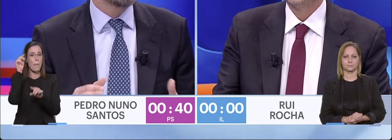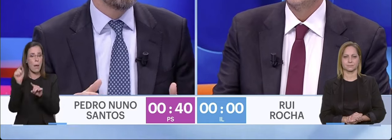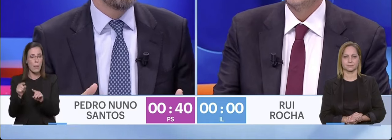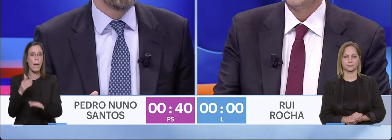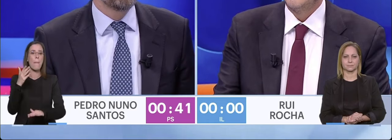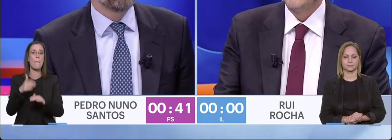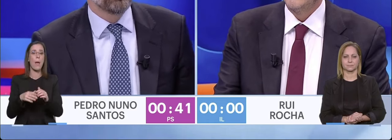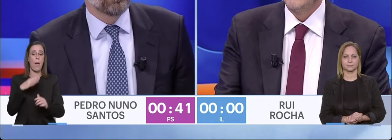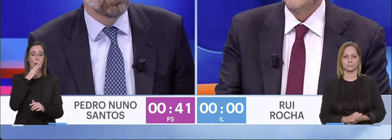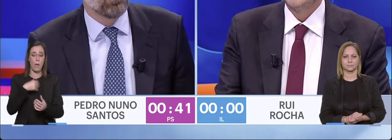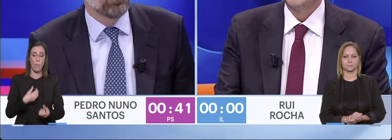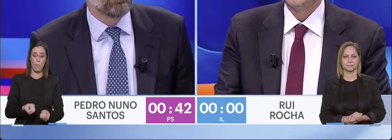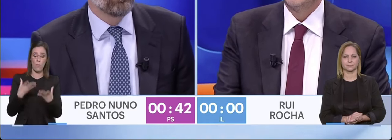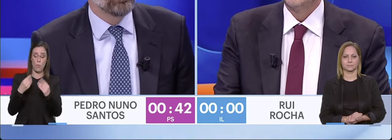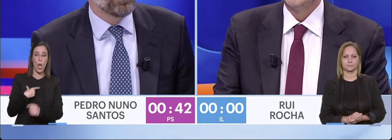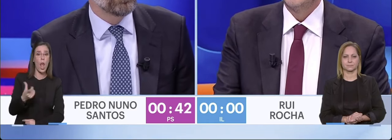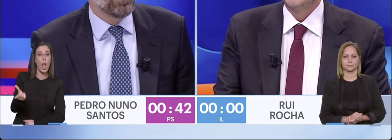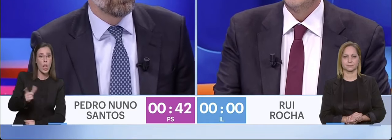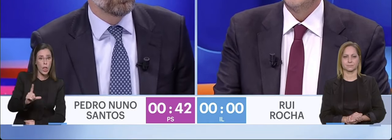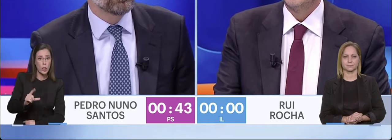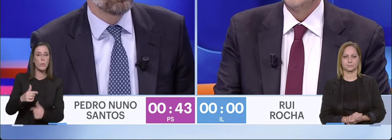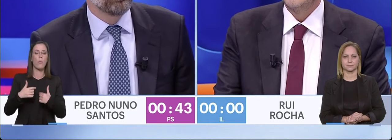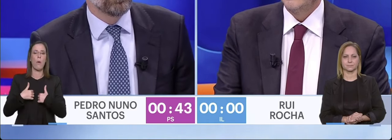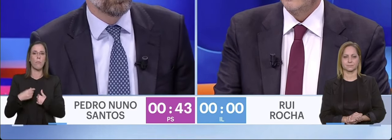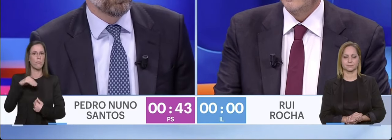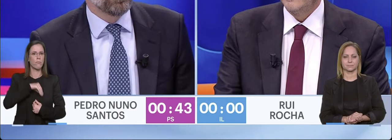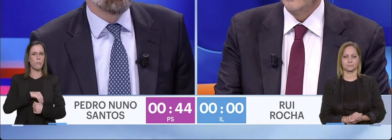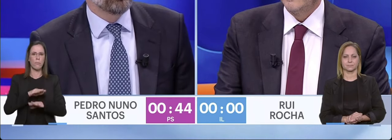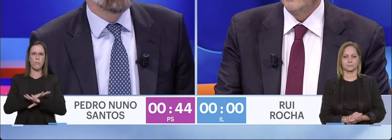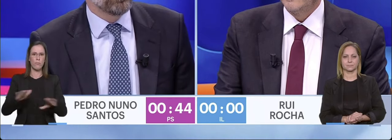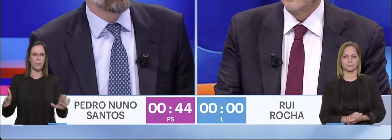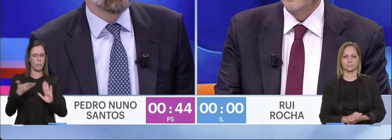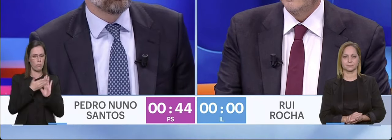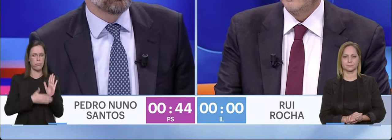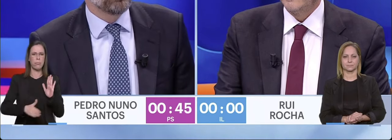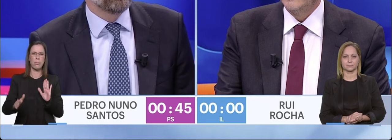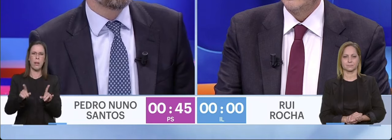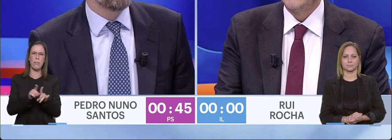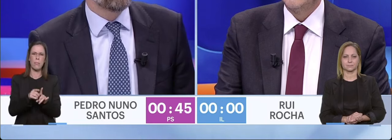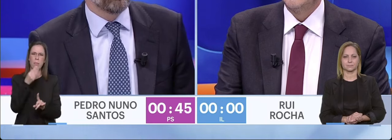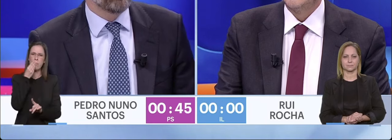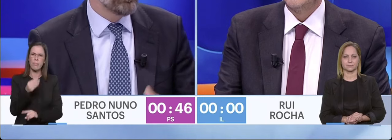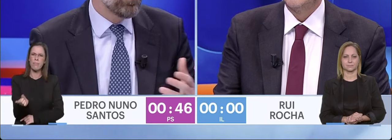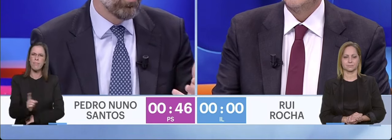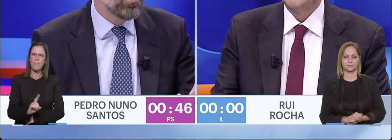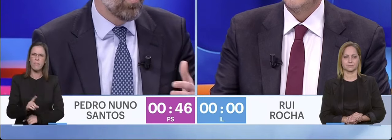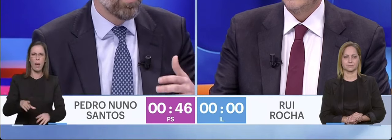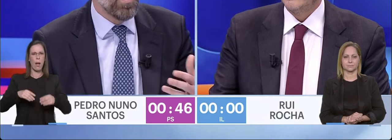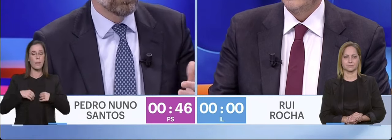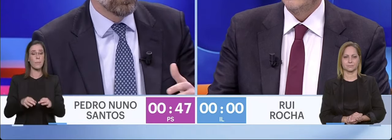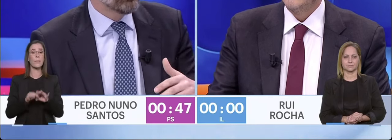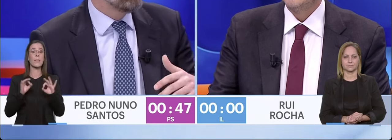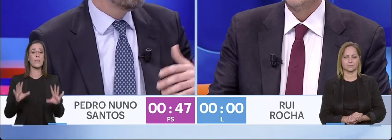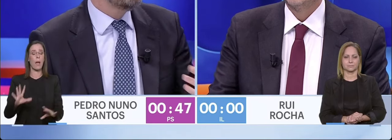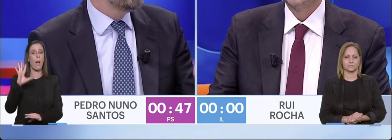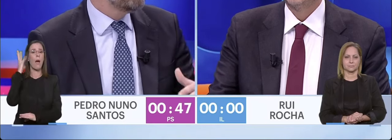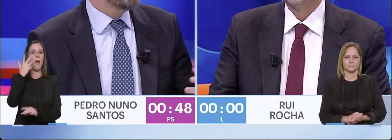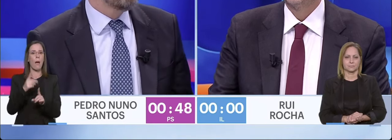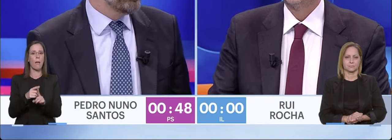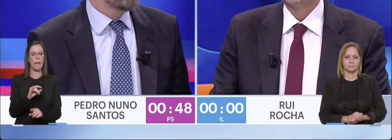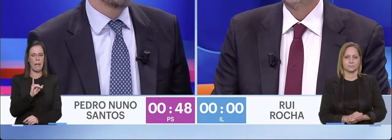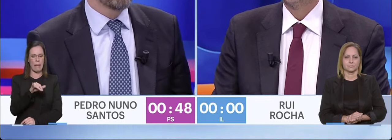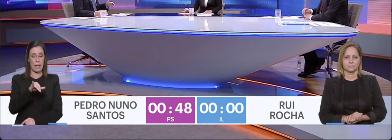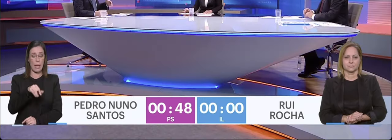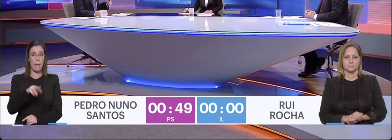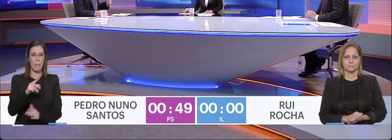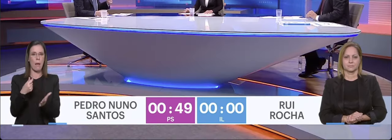quando constitui família em Lisboa deixei de as receber e por isso acho inaceitável mesmo aconteceu Aliás com o imi